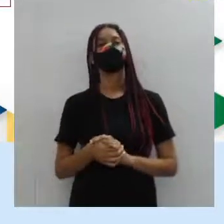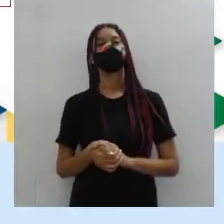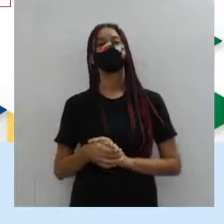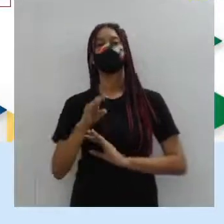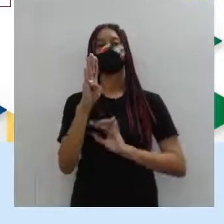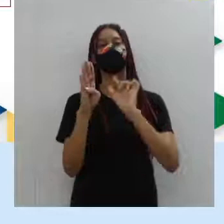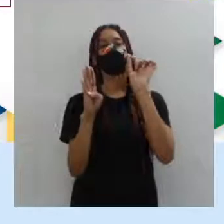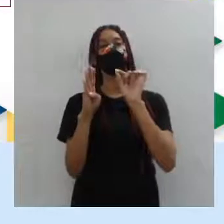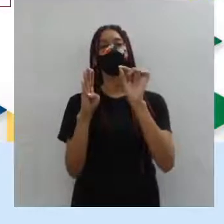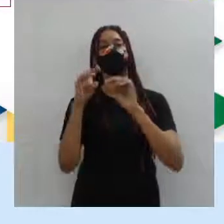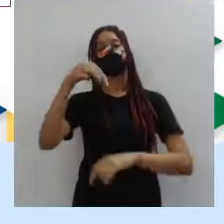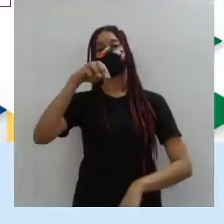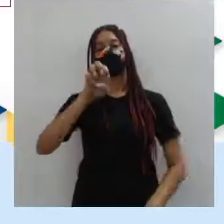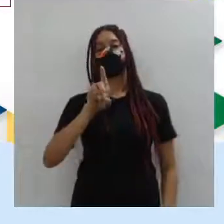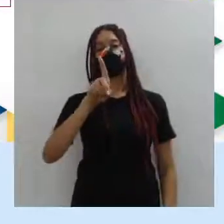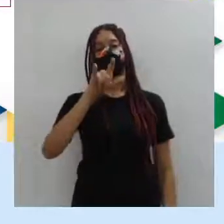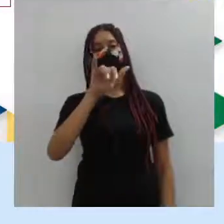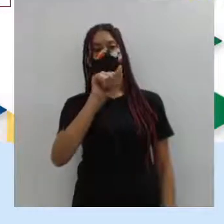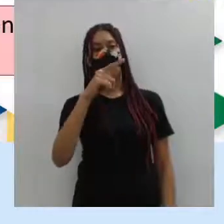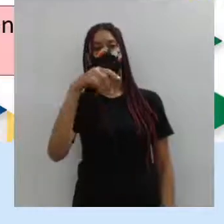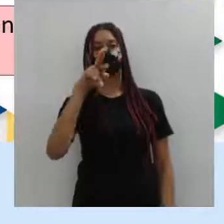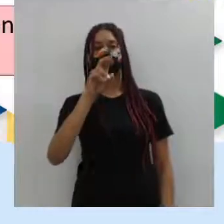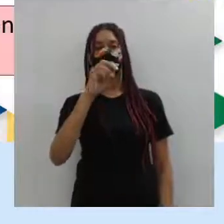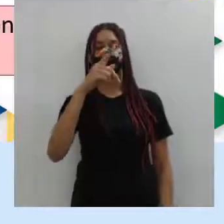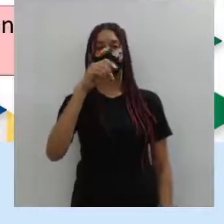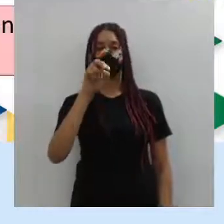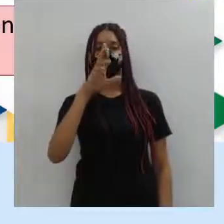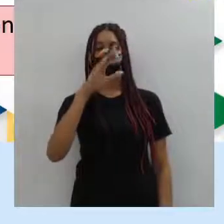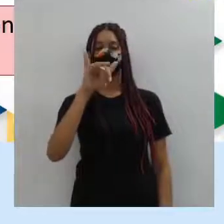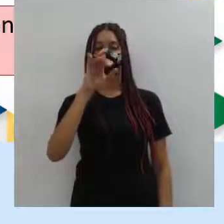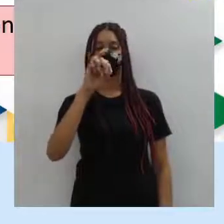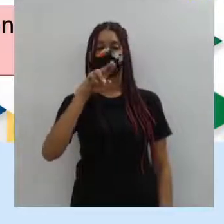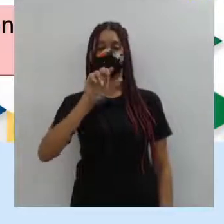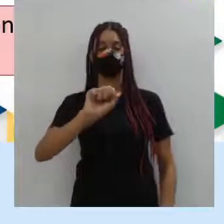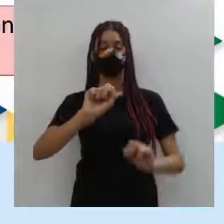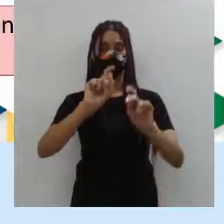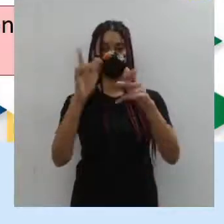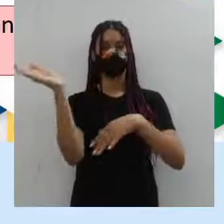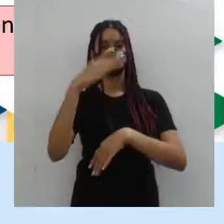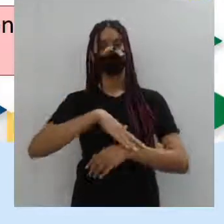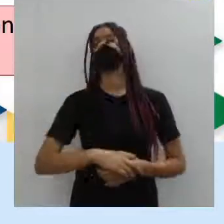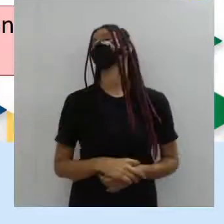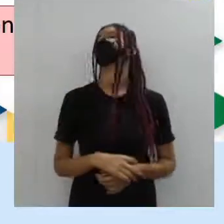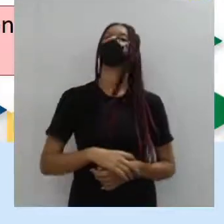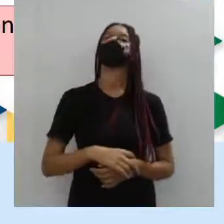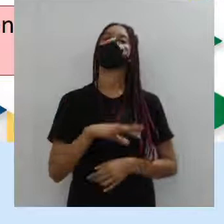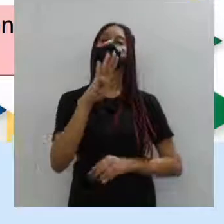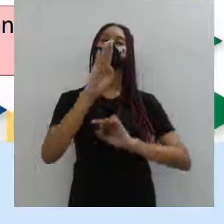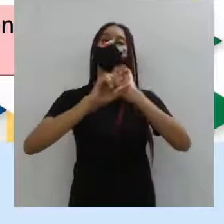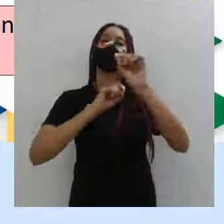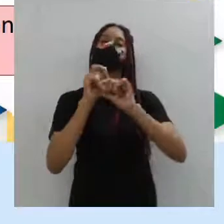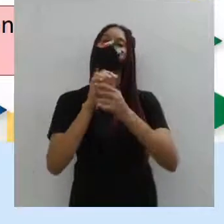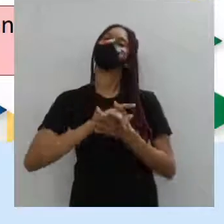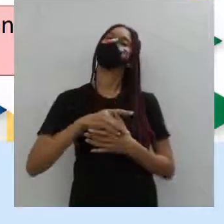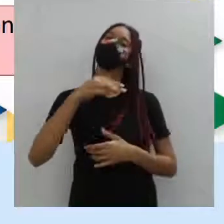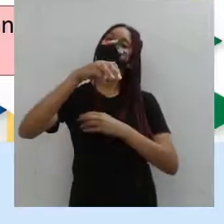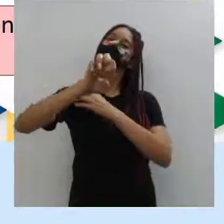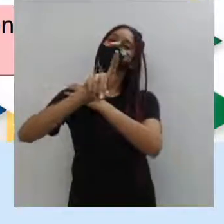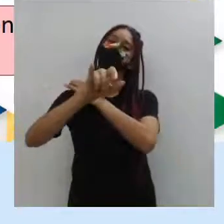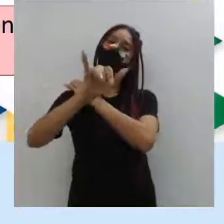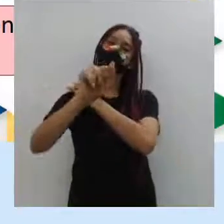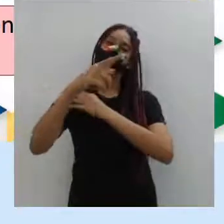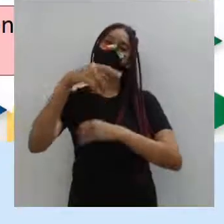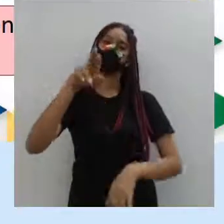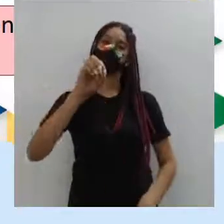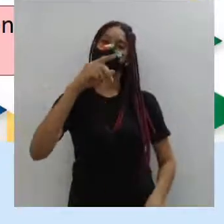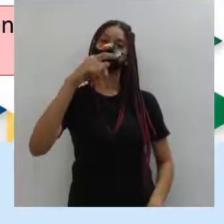vai ser a média proporcional ou geométrica, fechou? Vamos lá, dizemos então que o termo B é a média proporcional desses